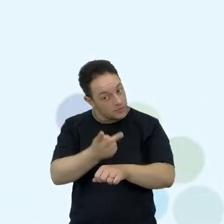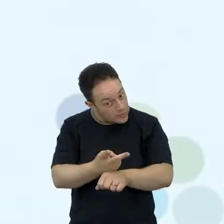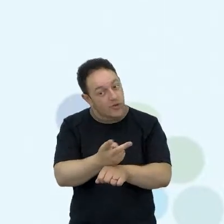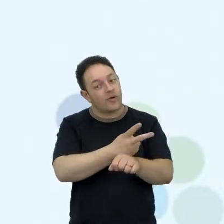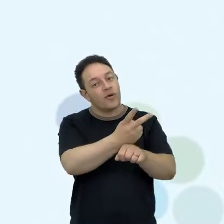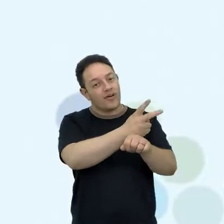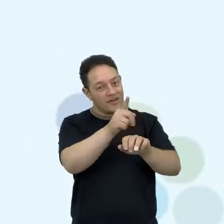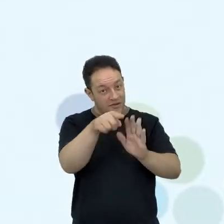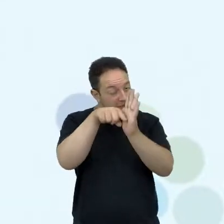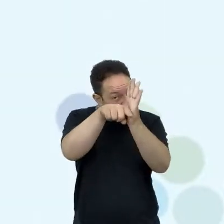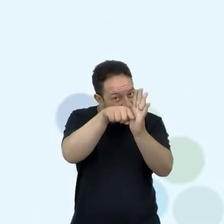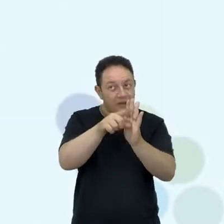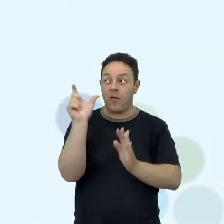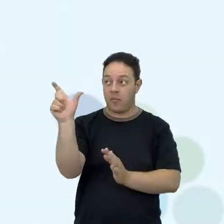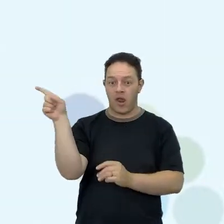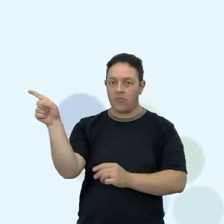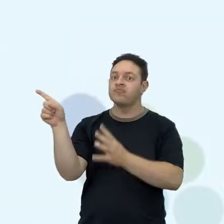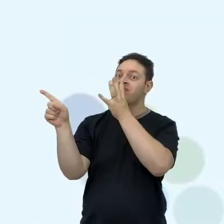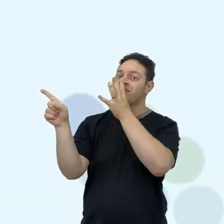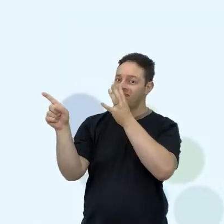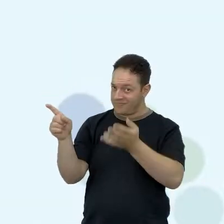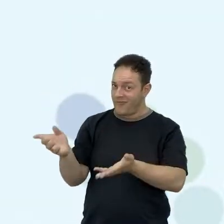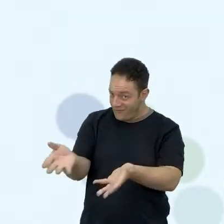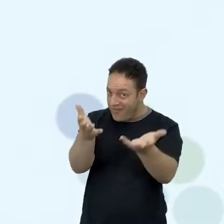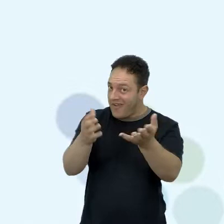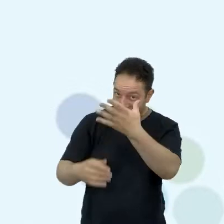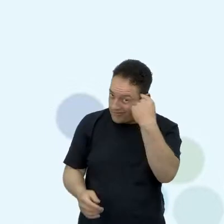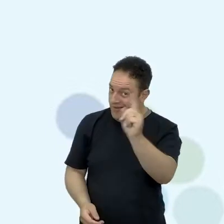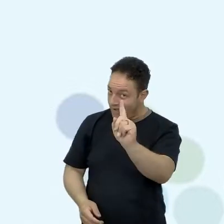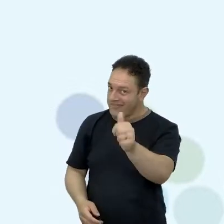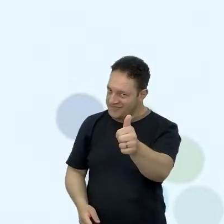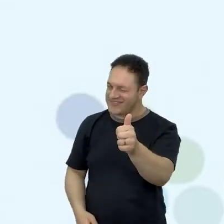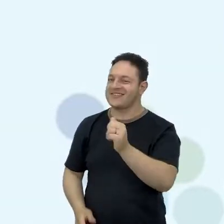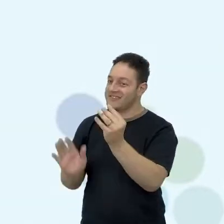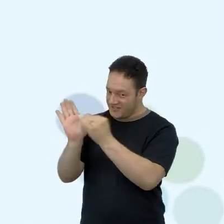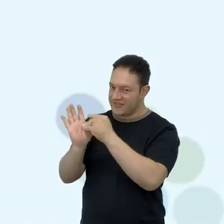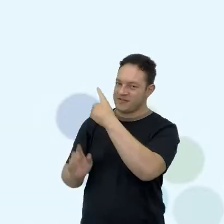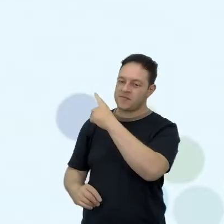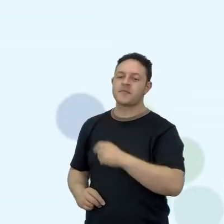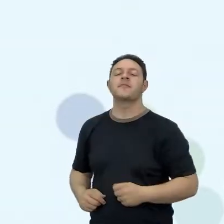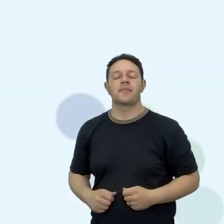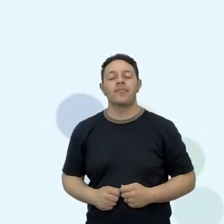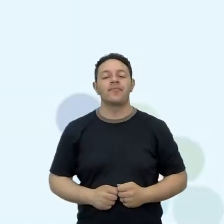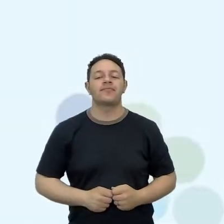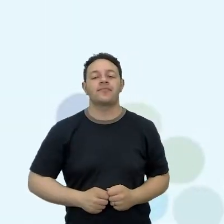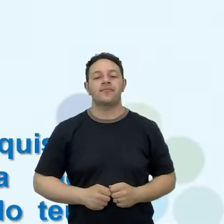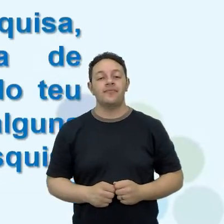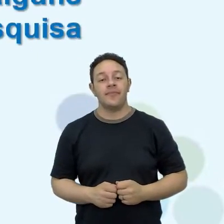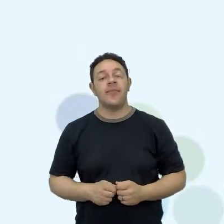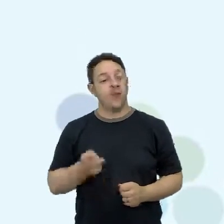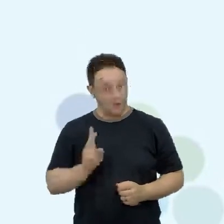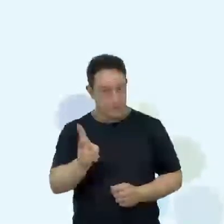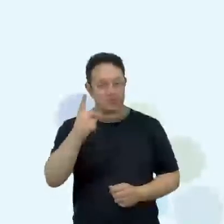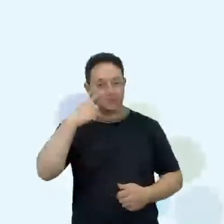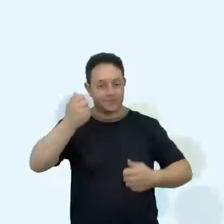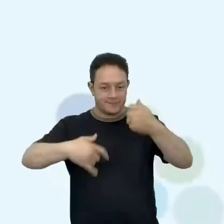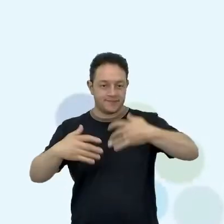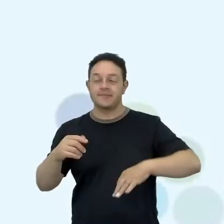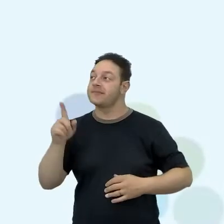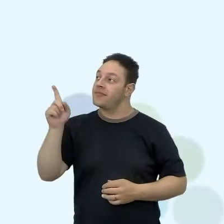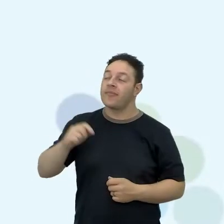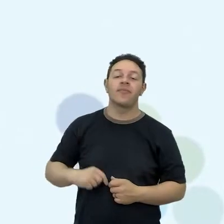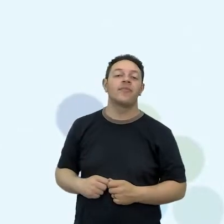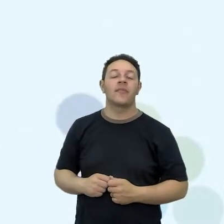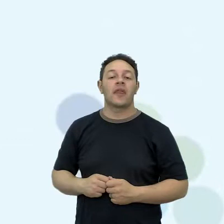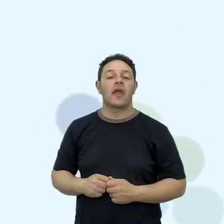fazer parte da sua pesquisa, mas é bem interessante, tá? Vamos lá. Muito bem, continuando. Quando a gente fala aí,